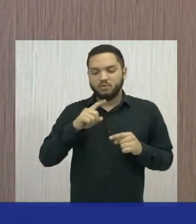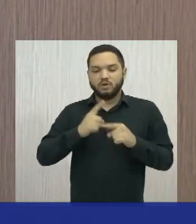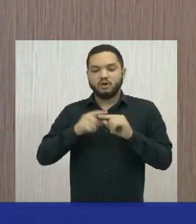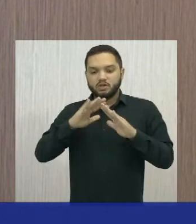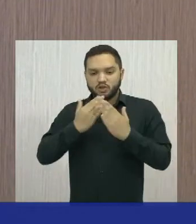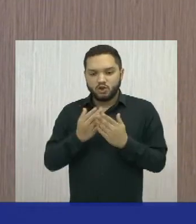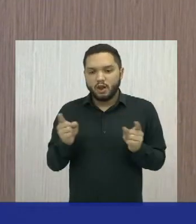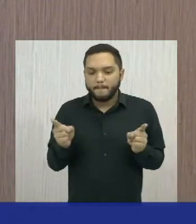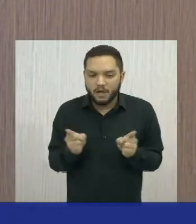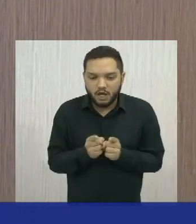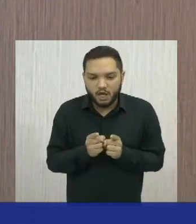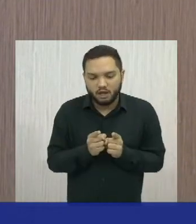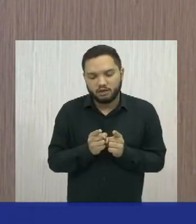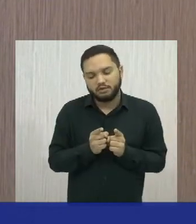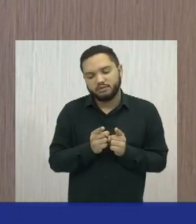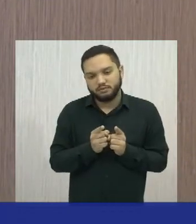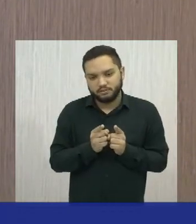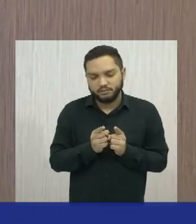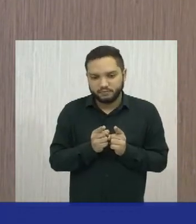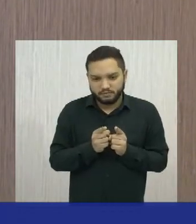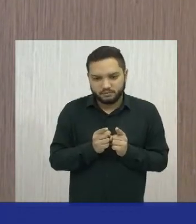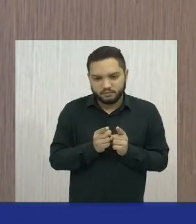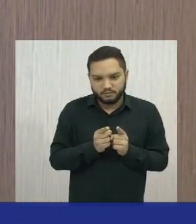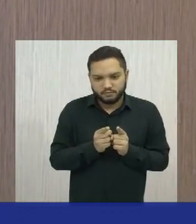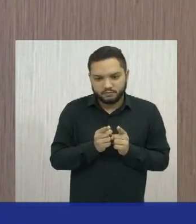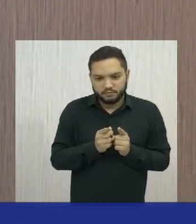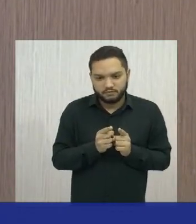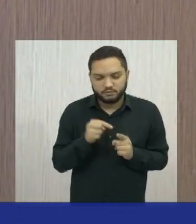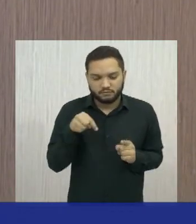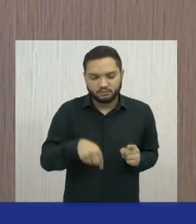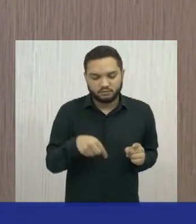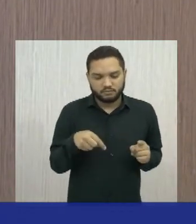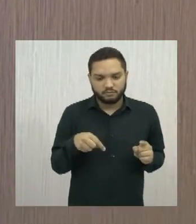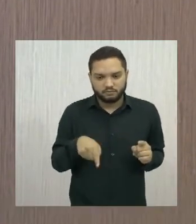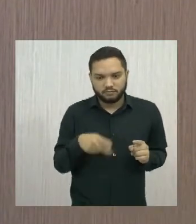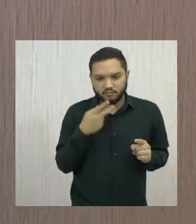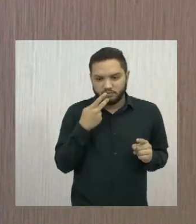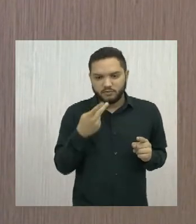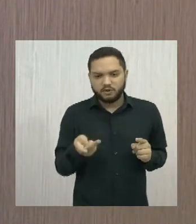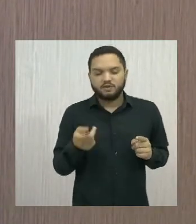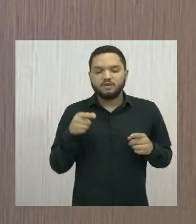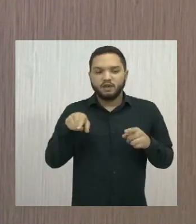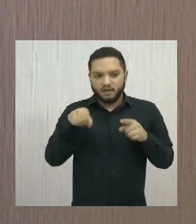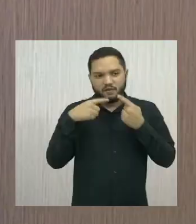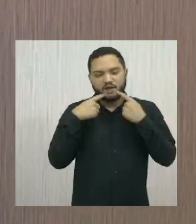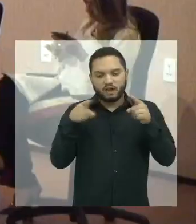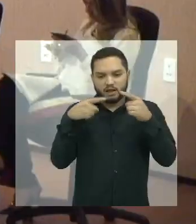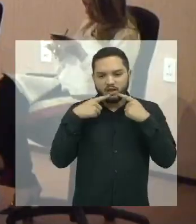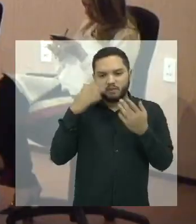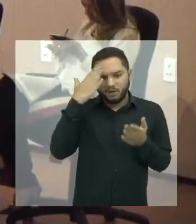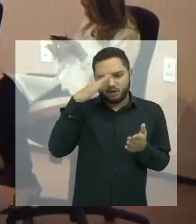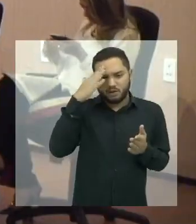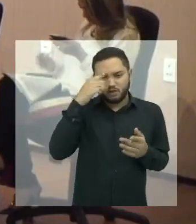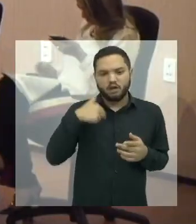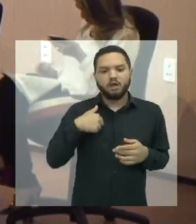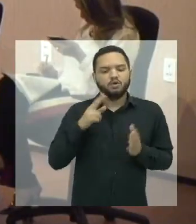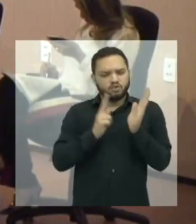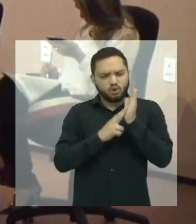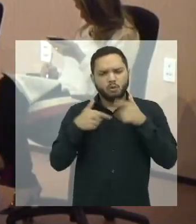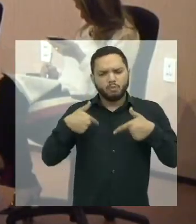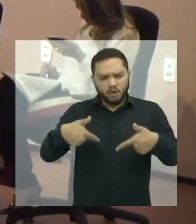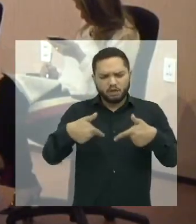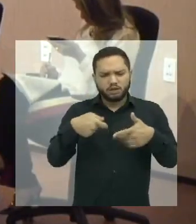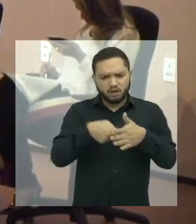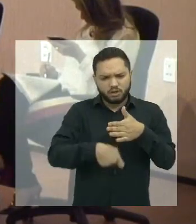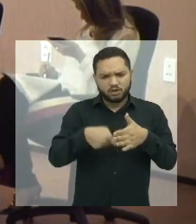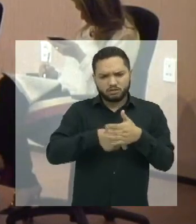pequenas. Para que você tenha clareza que aqui, quando você faz a sua queixa, que eu compreendo, porque sou um militante, pode